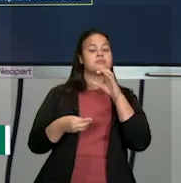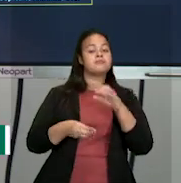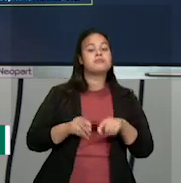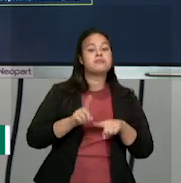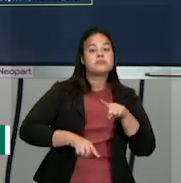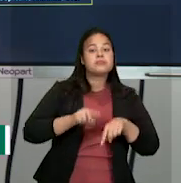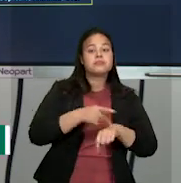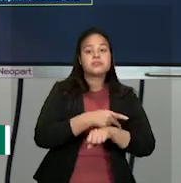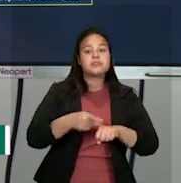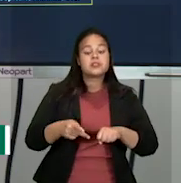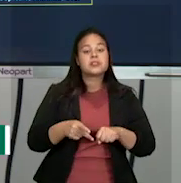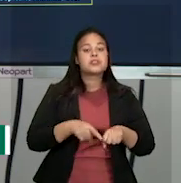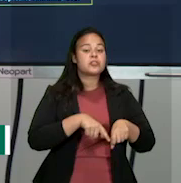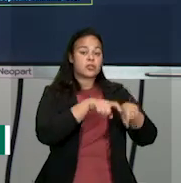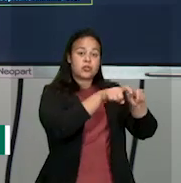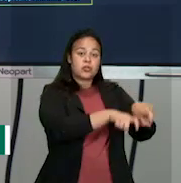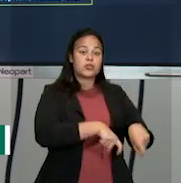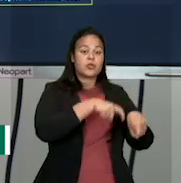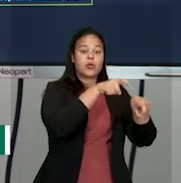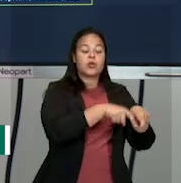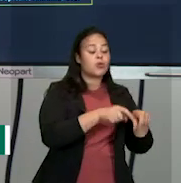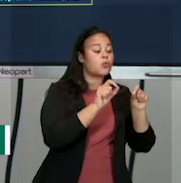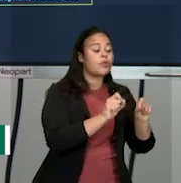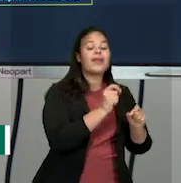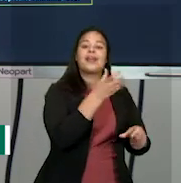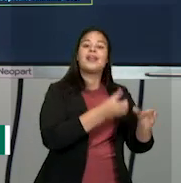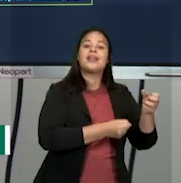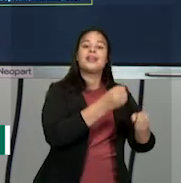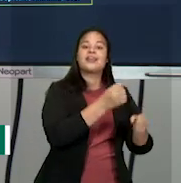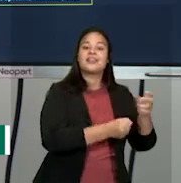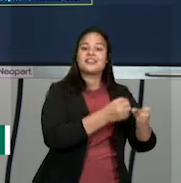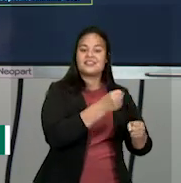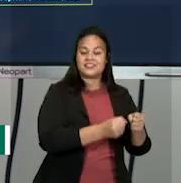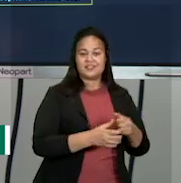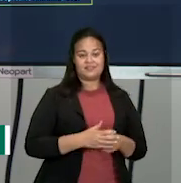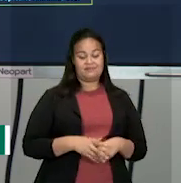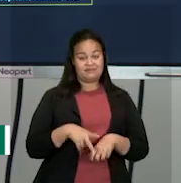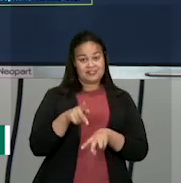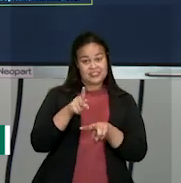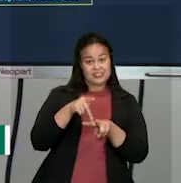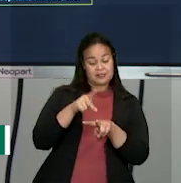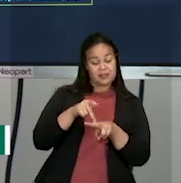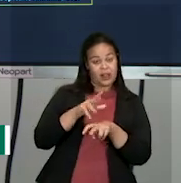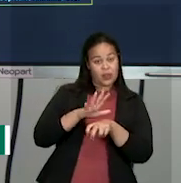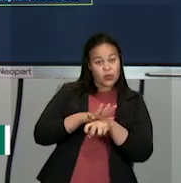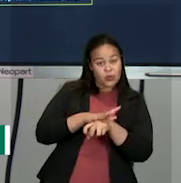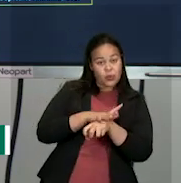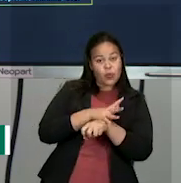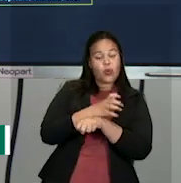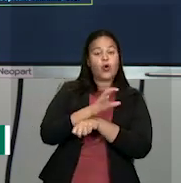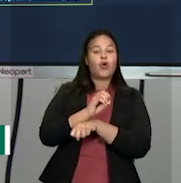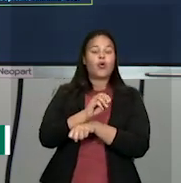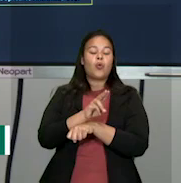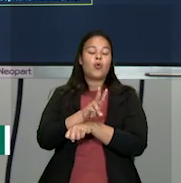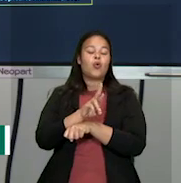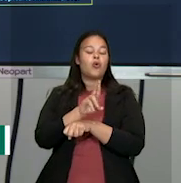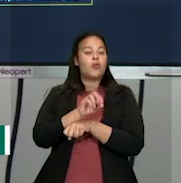que vem da pecuária, que é o leite. Os sapatos também, o couro pode vir da